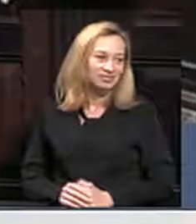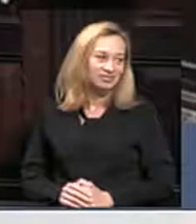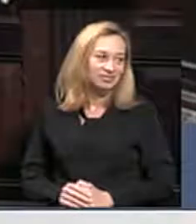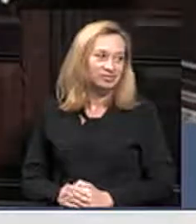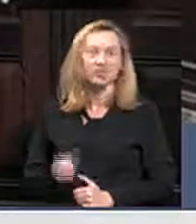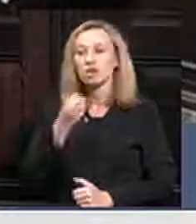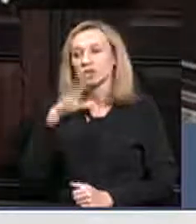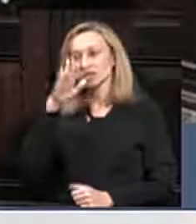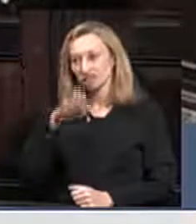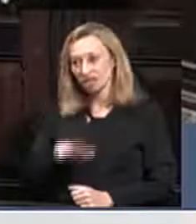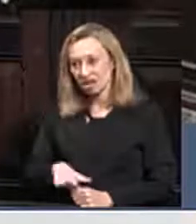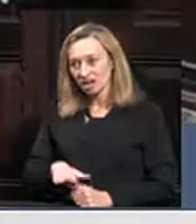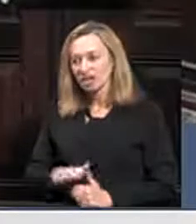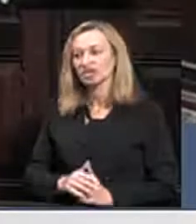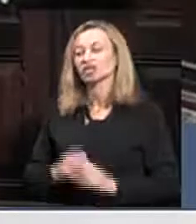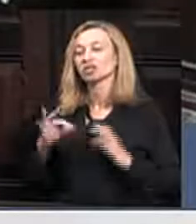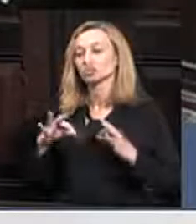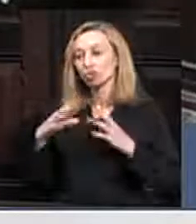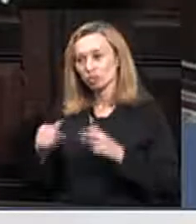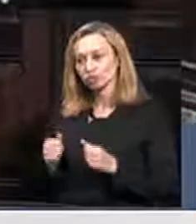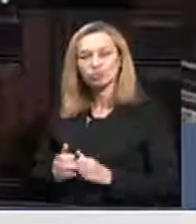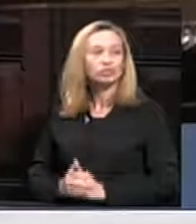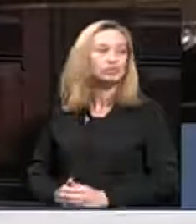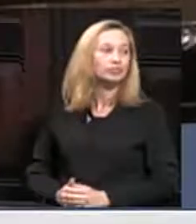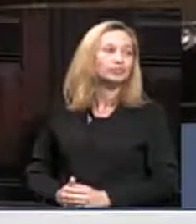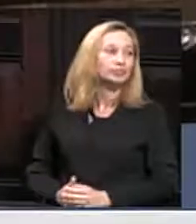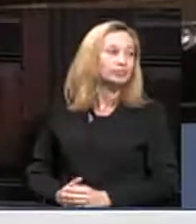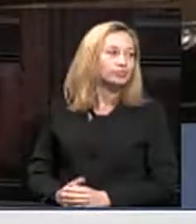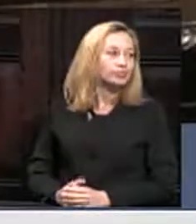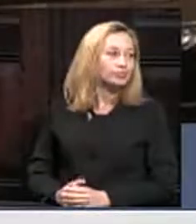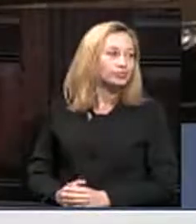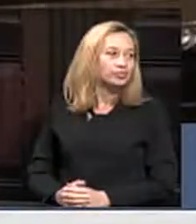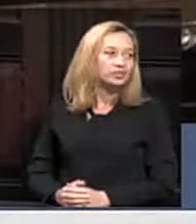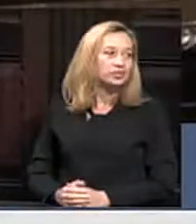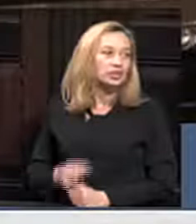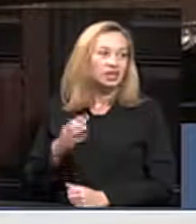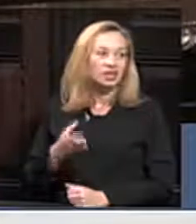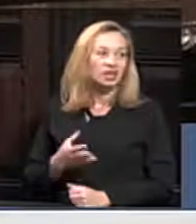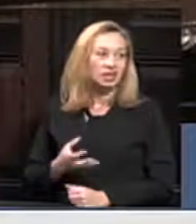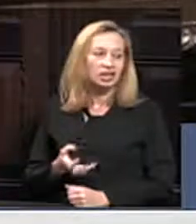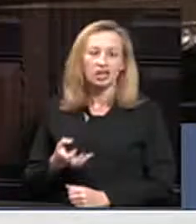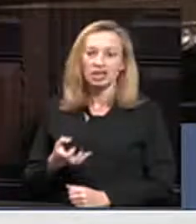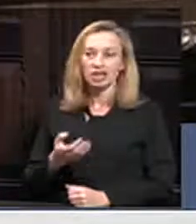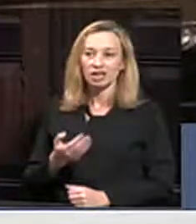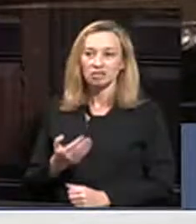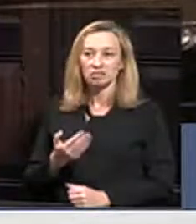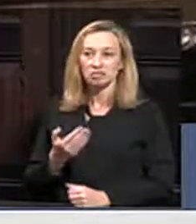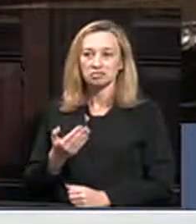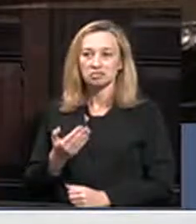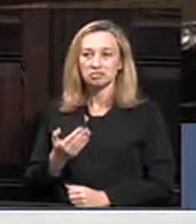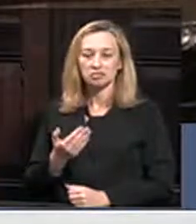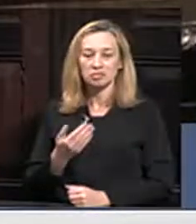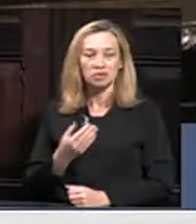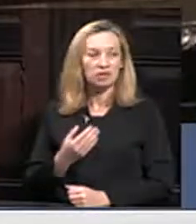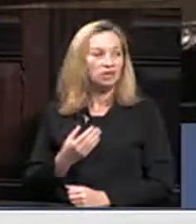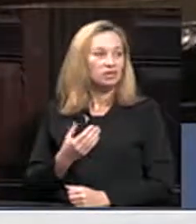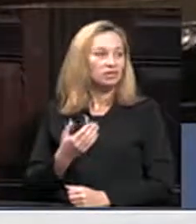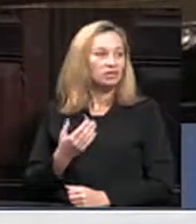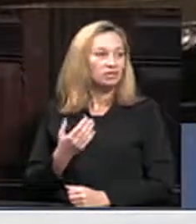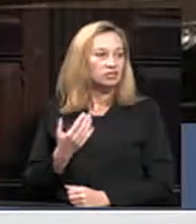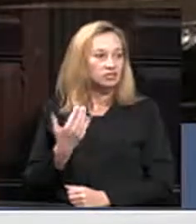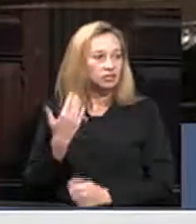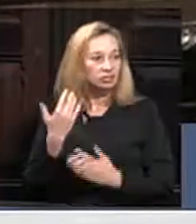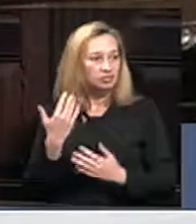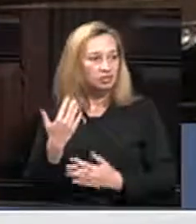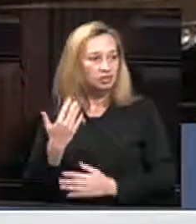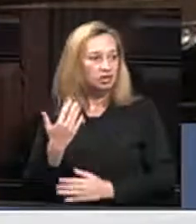Boa tarde a todas e todos. Eu quero cumprimentar aqui o nosso presidente em exercício, o deputado Jânio Mendes, nosso